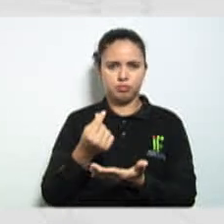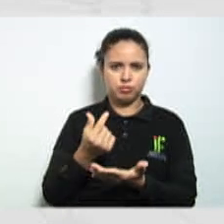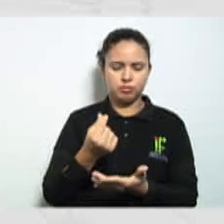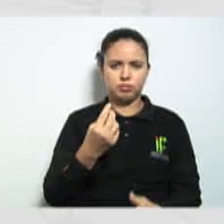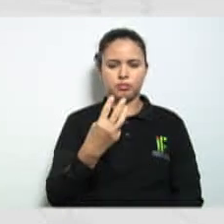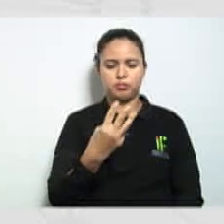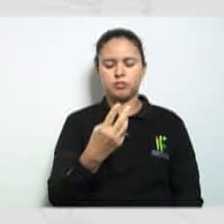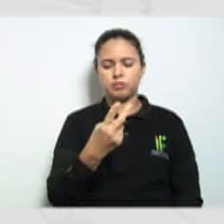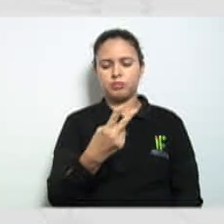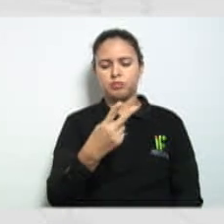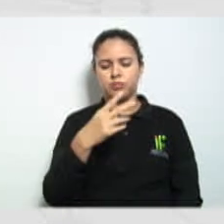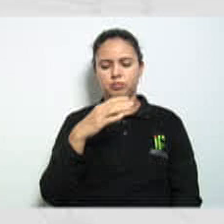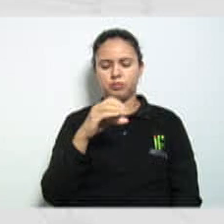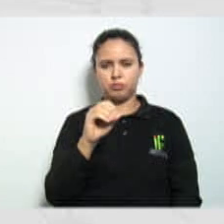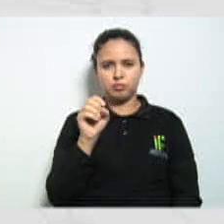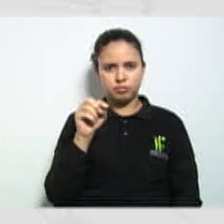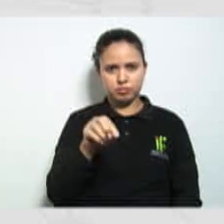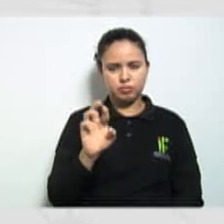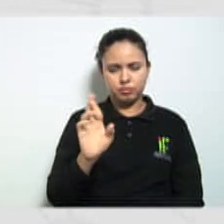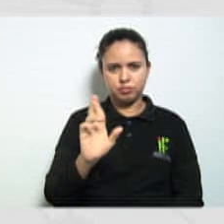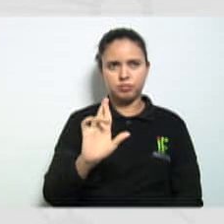R$20 mil.